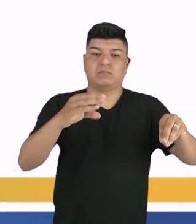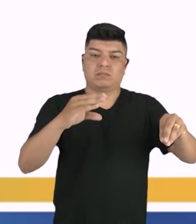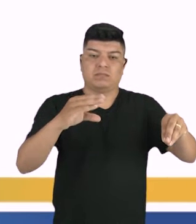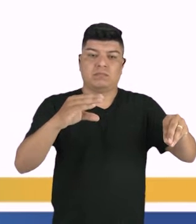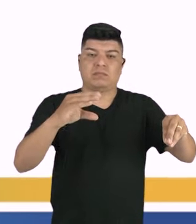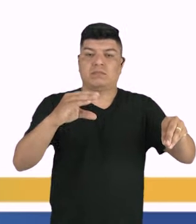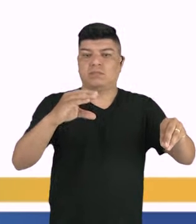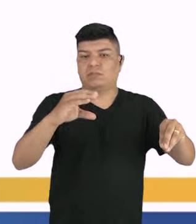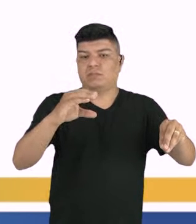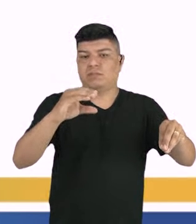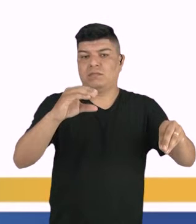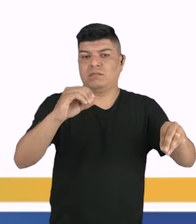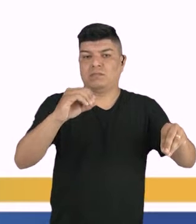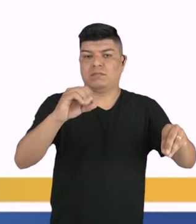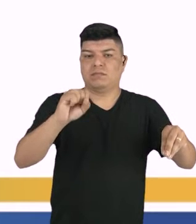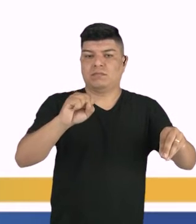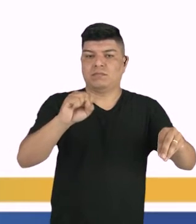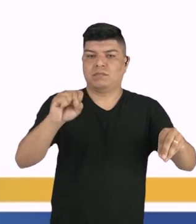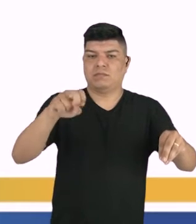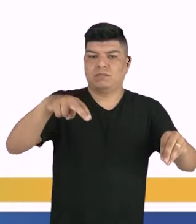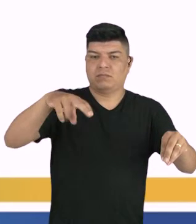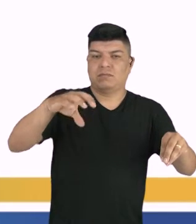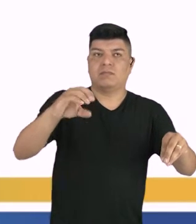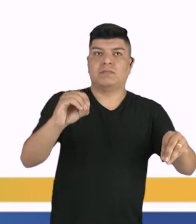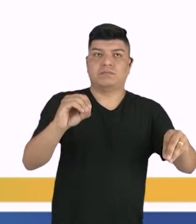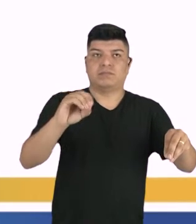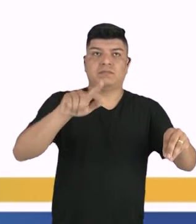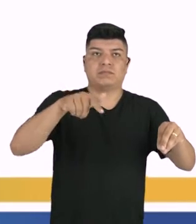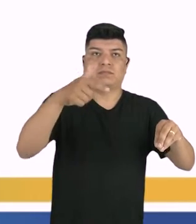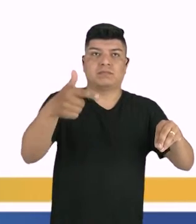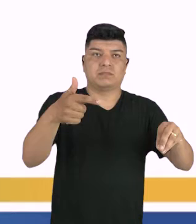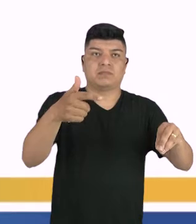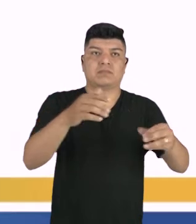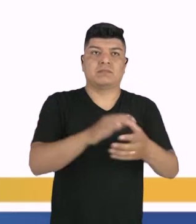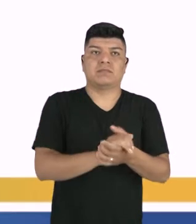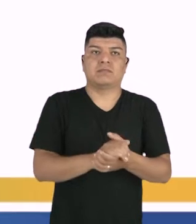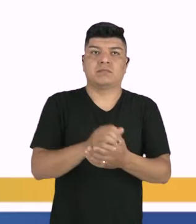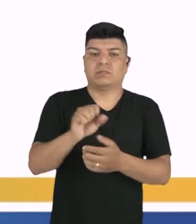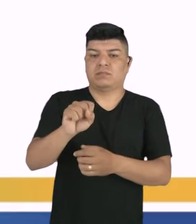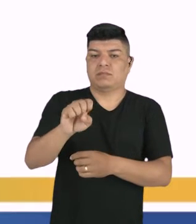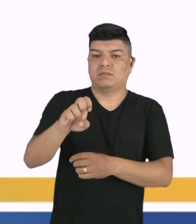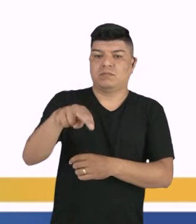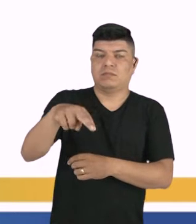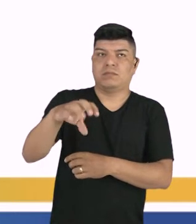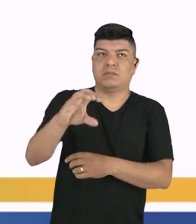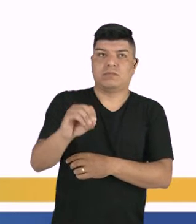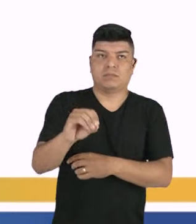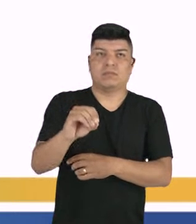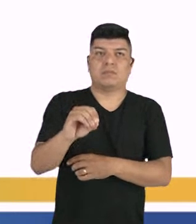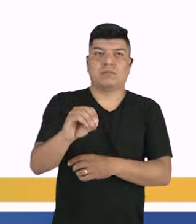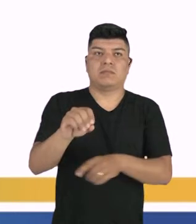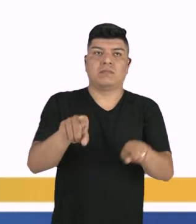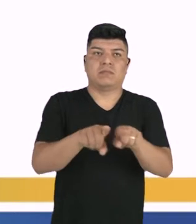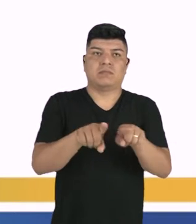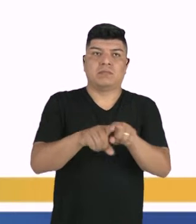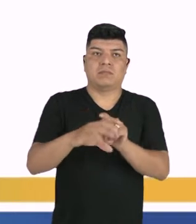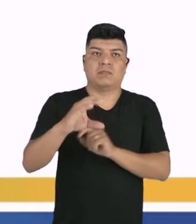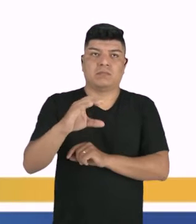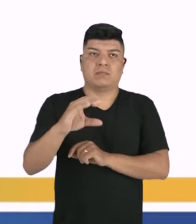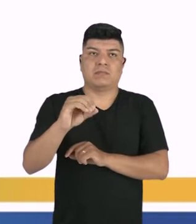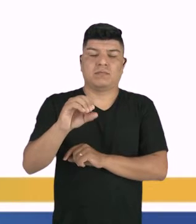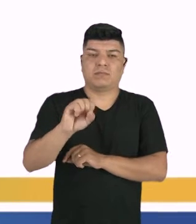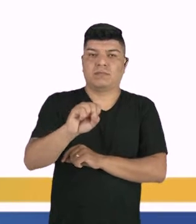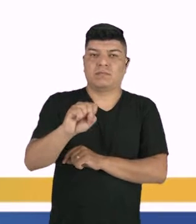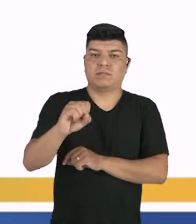cosseno é a secante. A inversa do seno, cossecante. Tá aí né, a